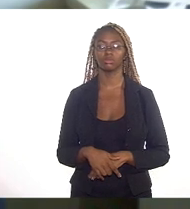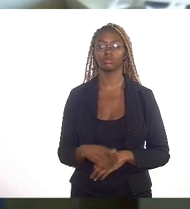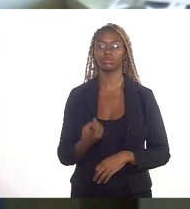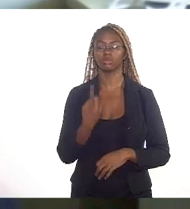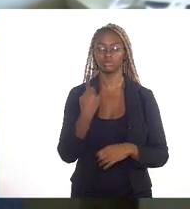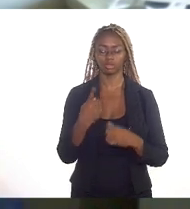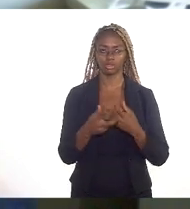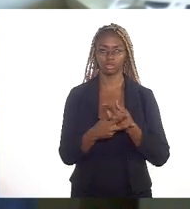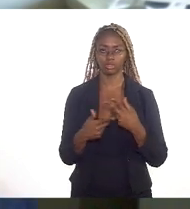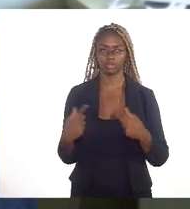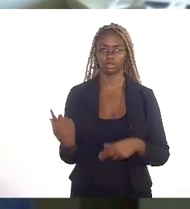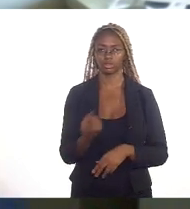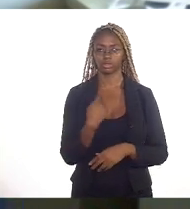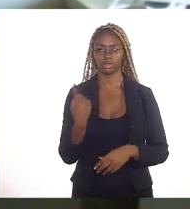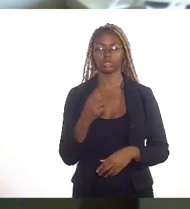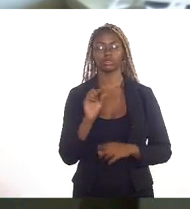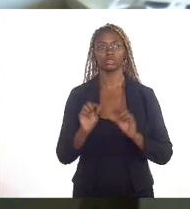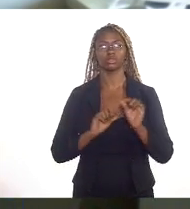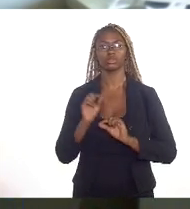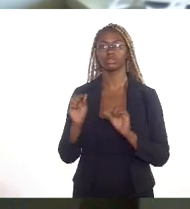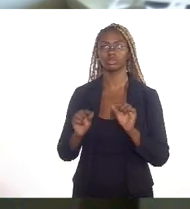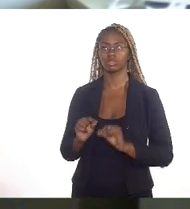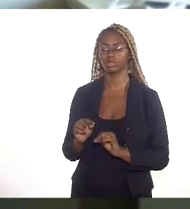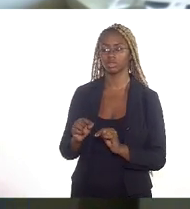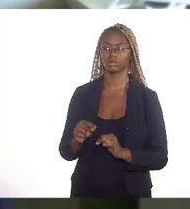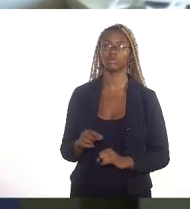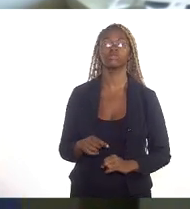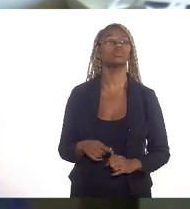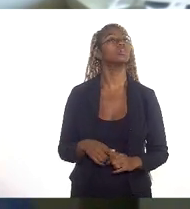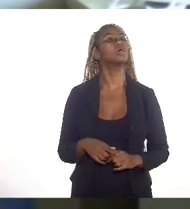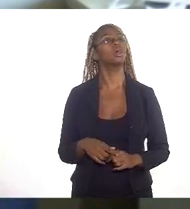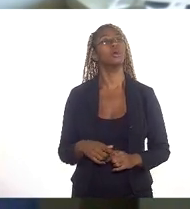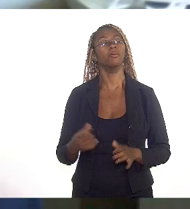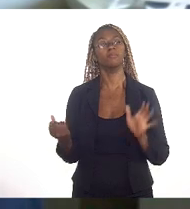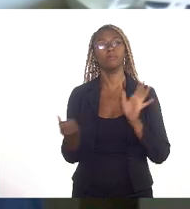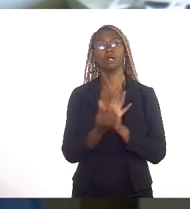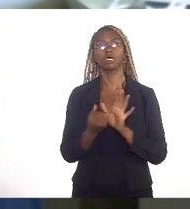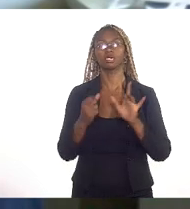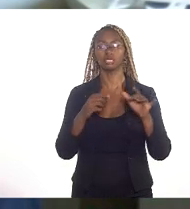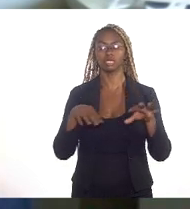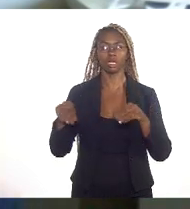titulação da terra, quer seja urbana ou agrária,